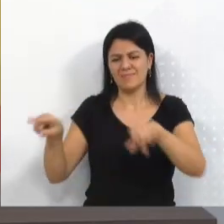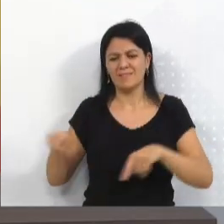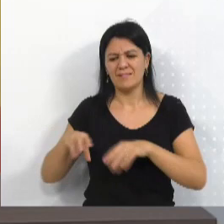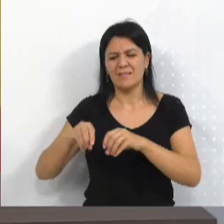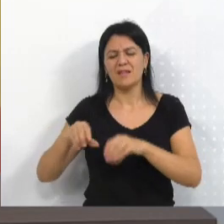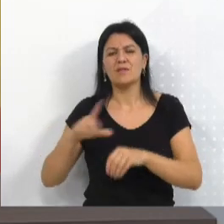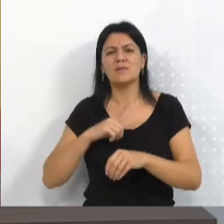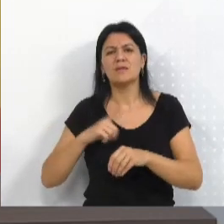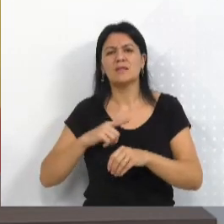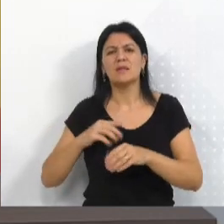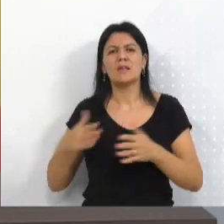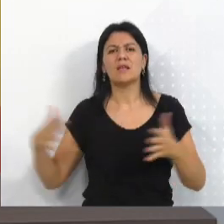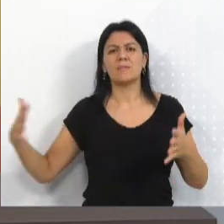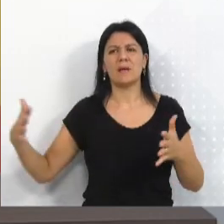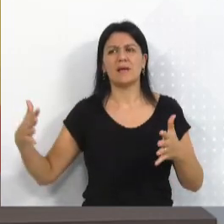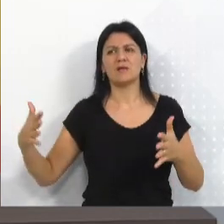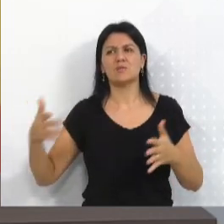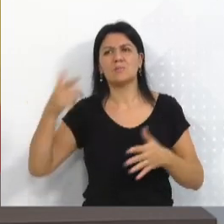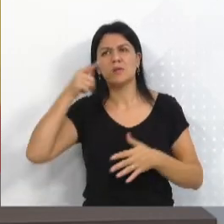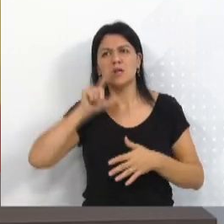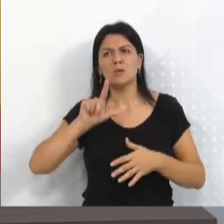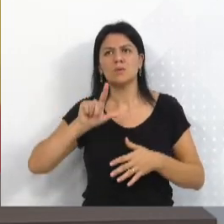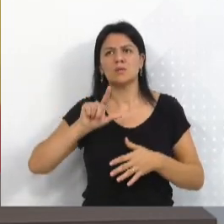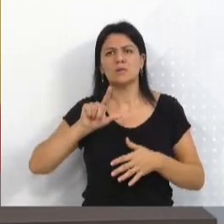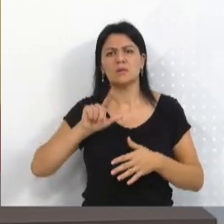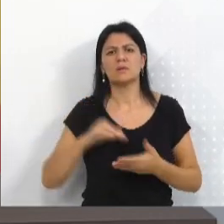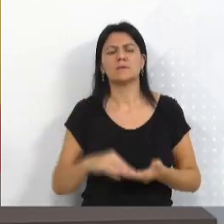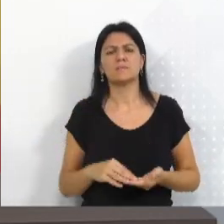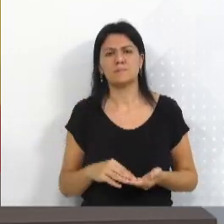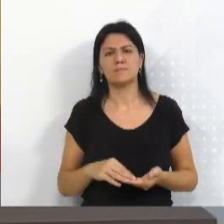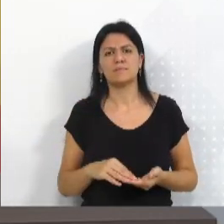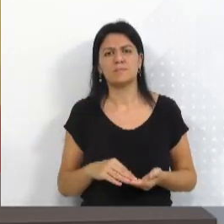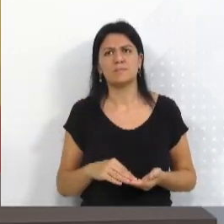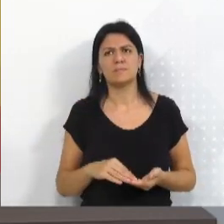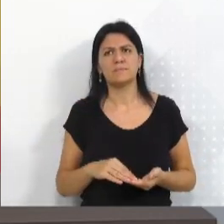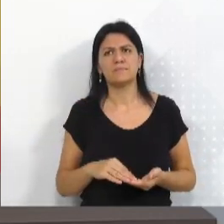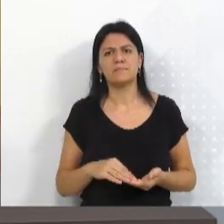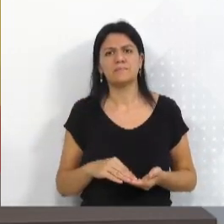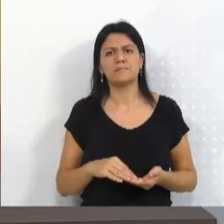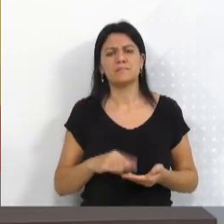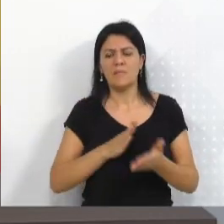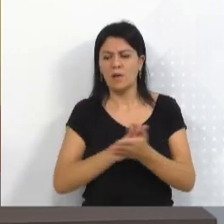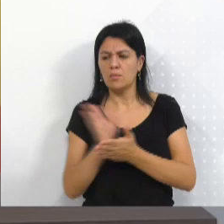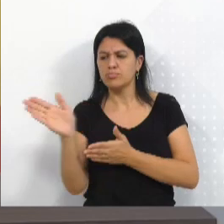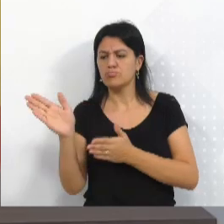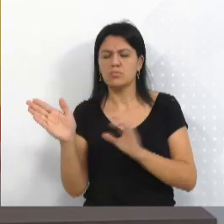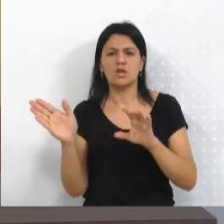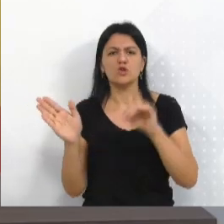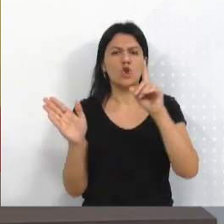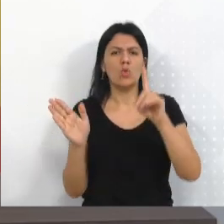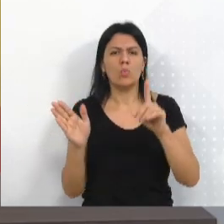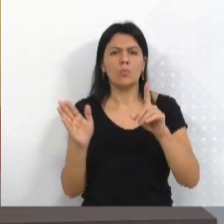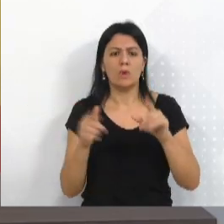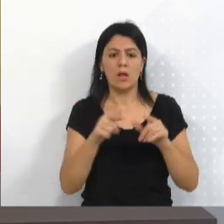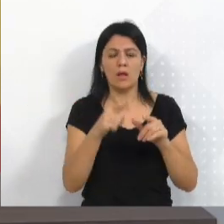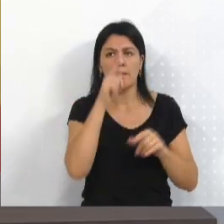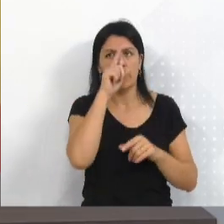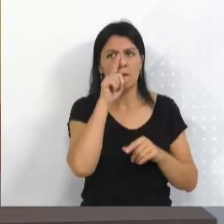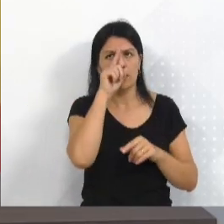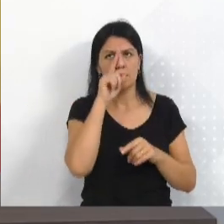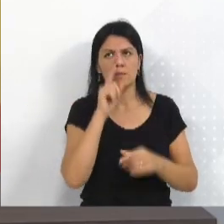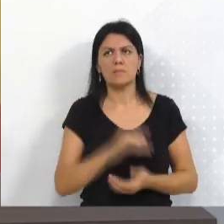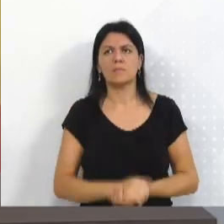mais espaço para tá saindo de lá né para ter mais saídas e não ter uma só e se tornar tão perigoso